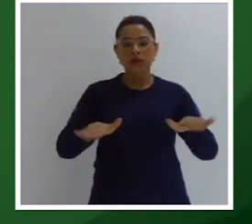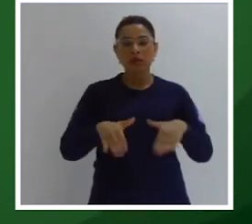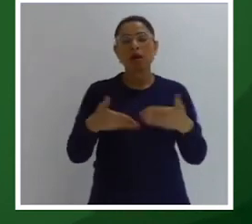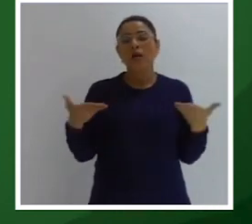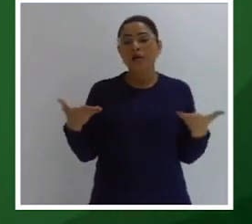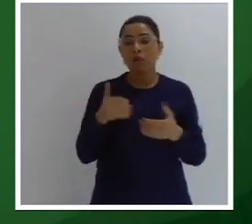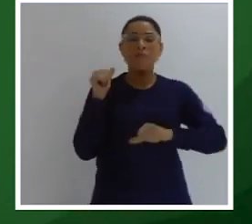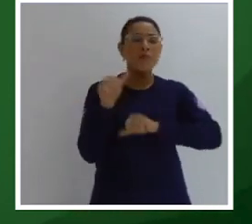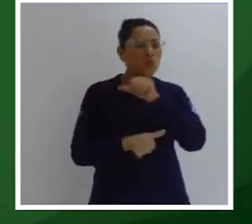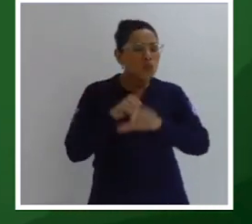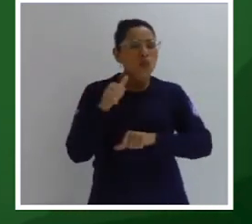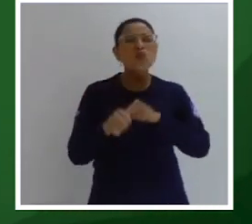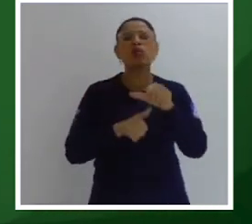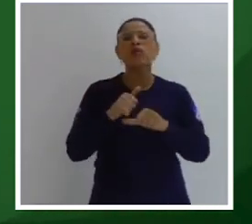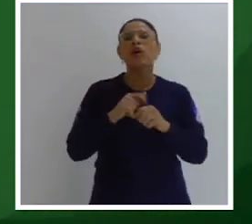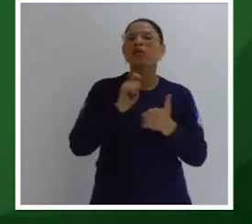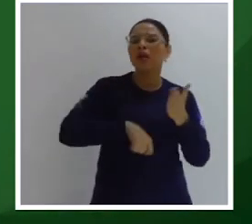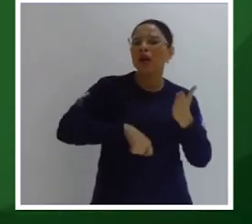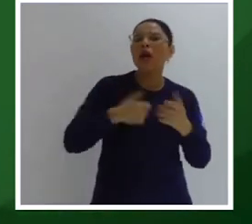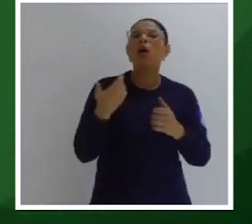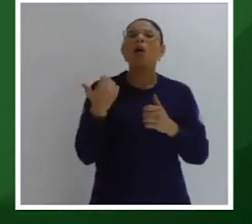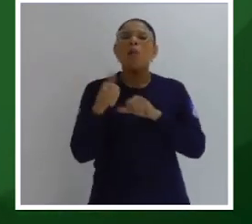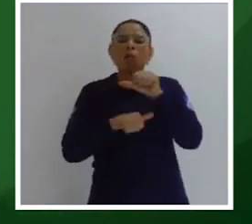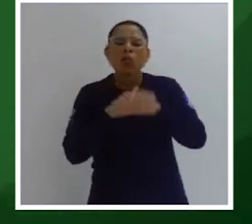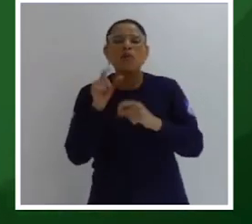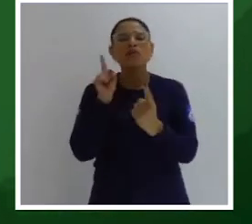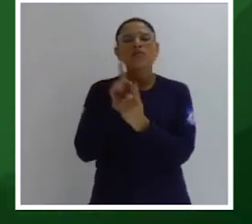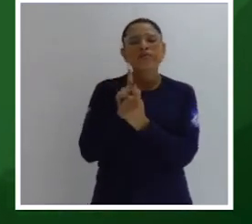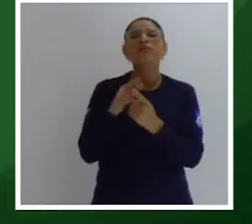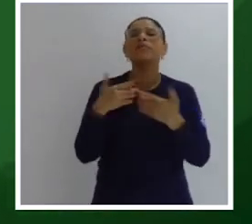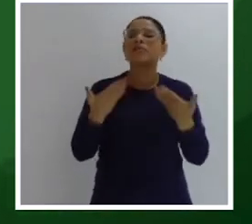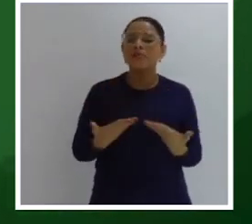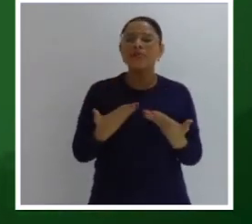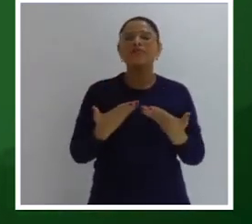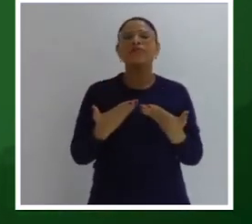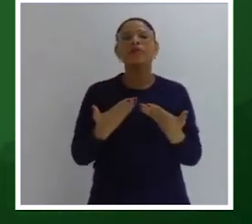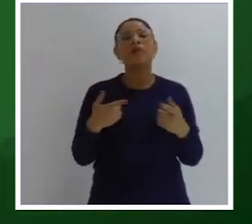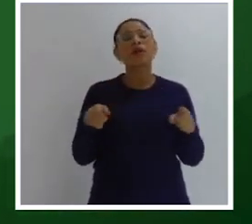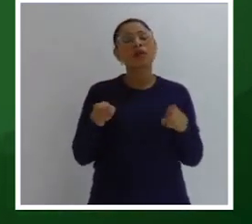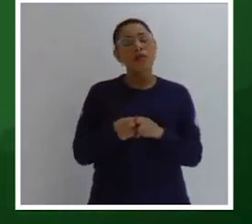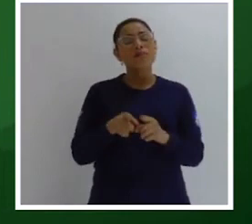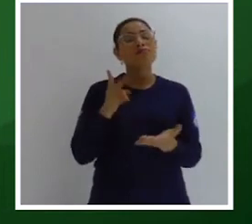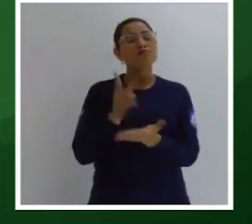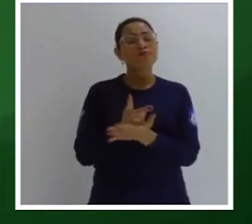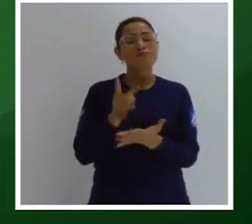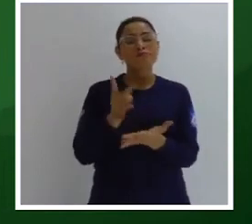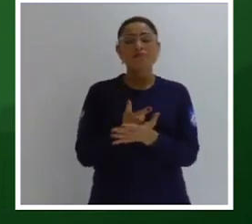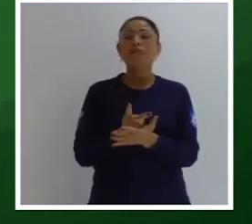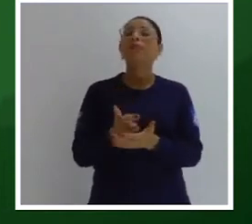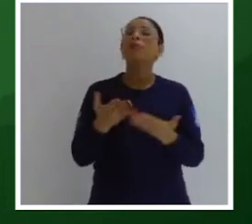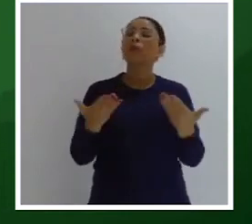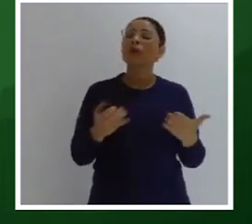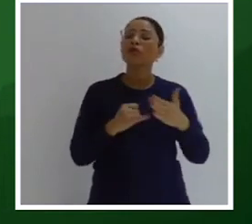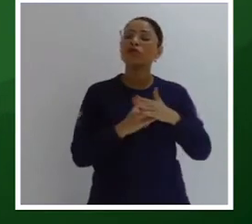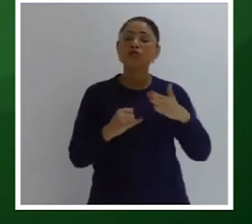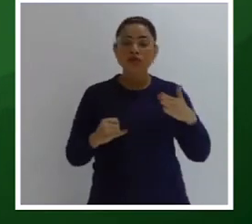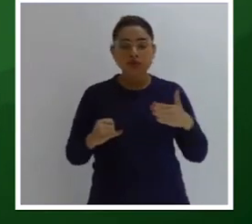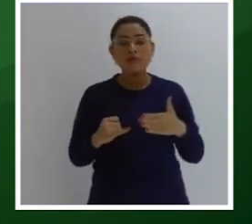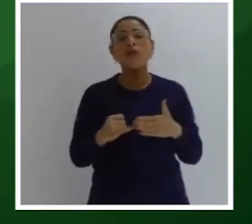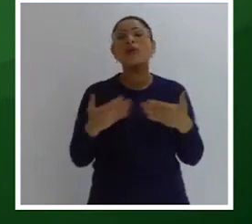mandam mandam matricular mandam atender e frequentemente essas instituições